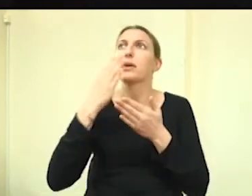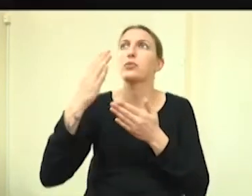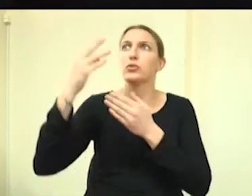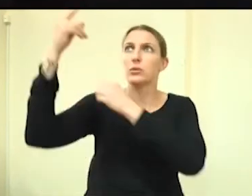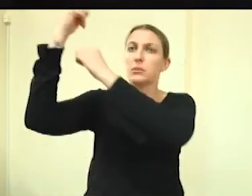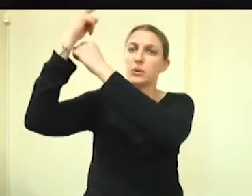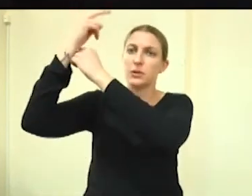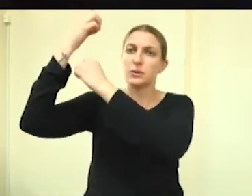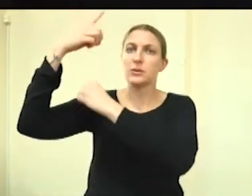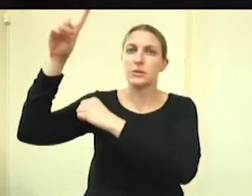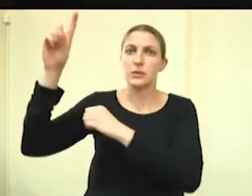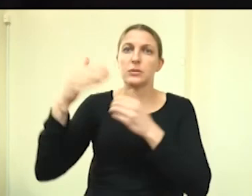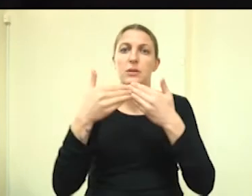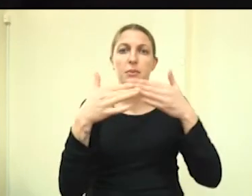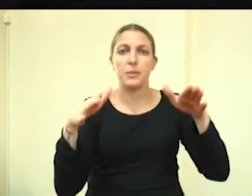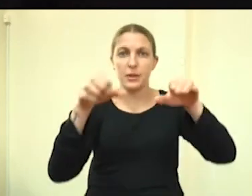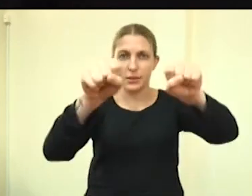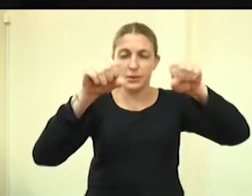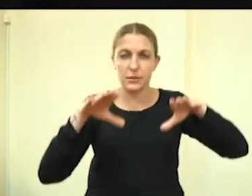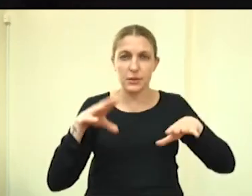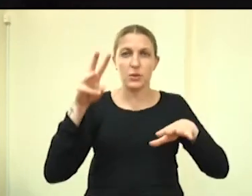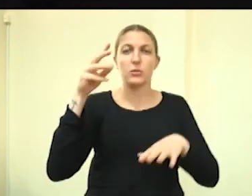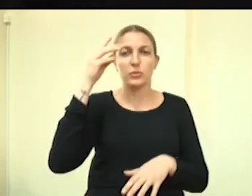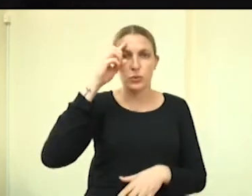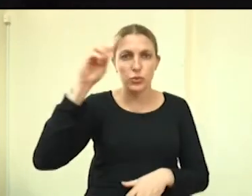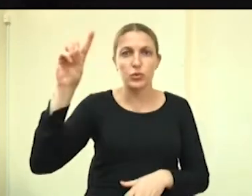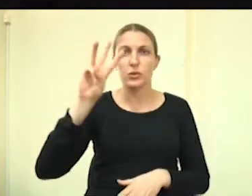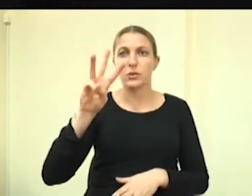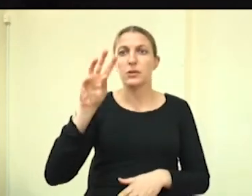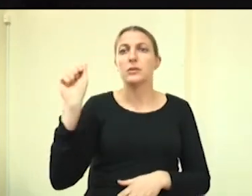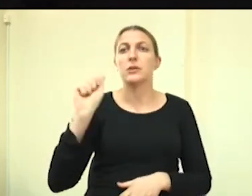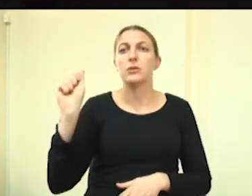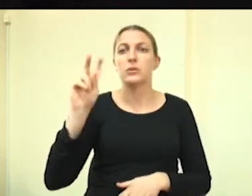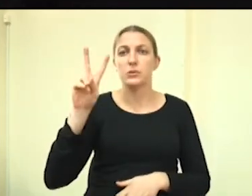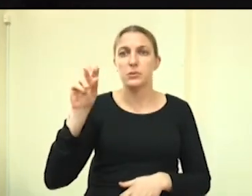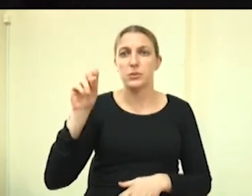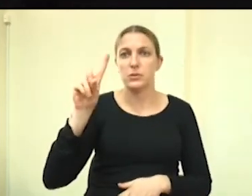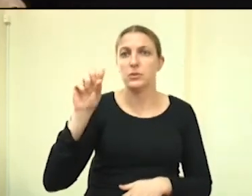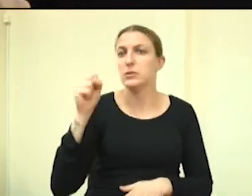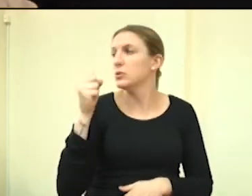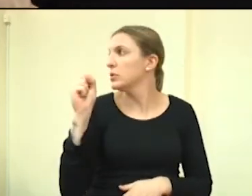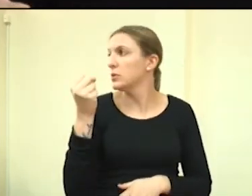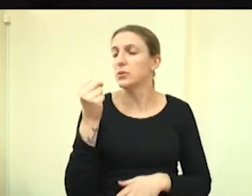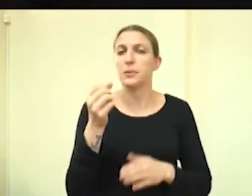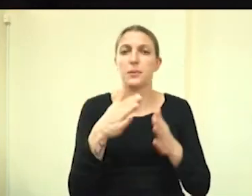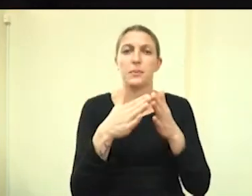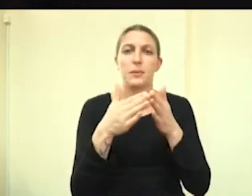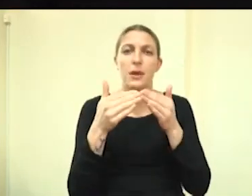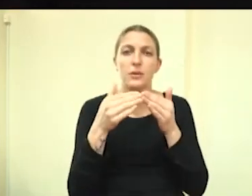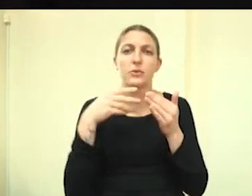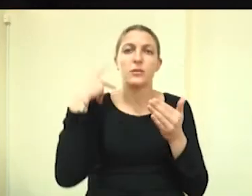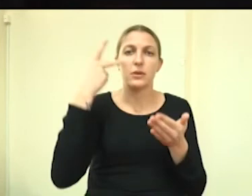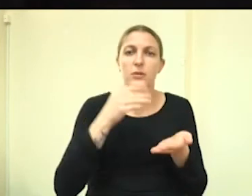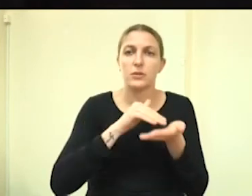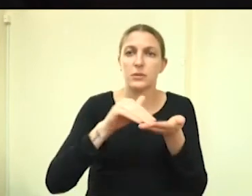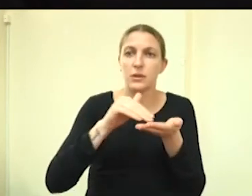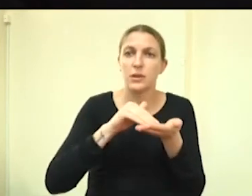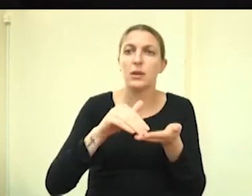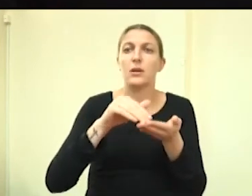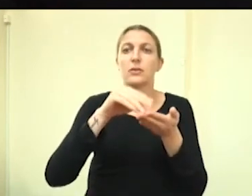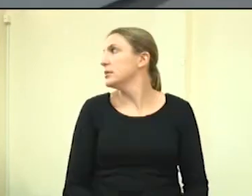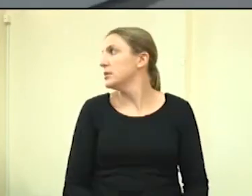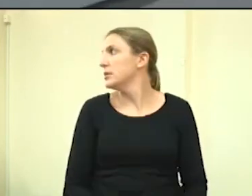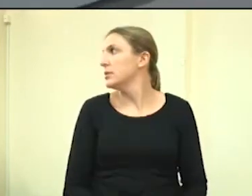trabalhos da presente sessão plenária ordinária de 13 de agosto de 2018. Solicito ao vereador secretário que proceda à leitura dos pedidos de